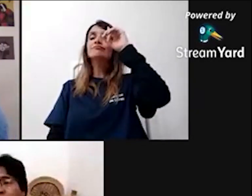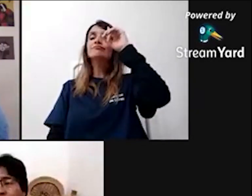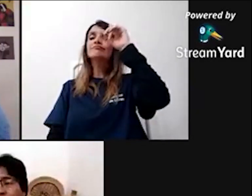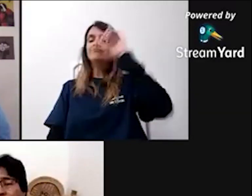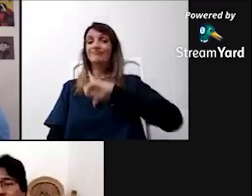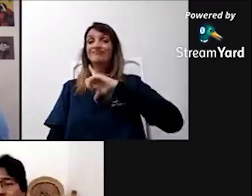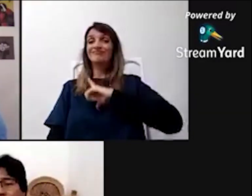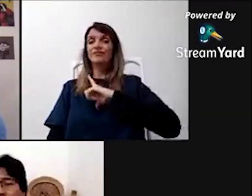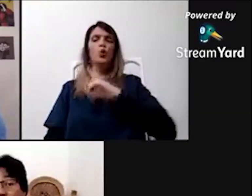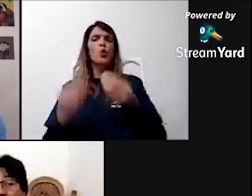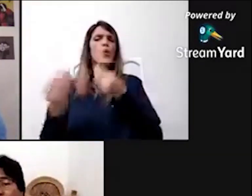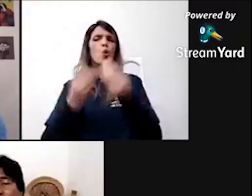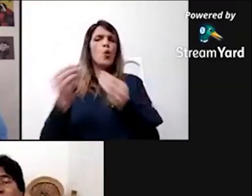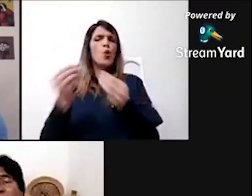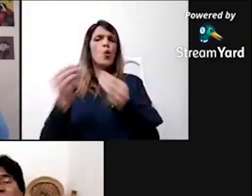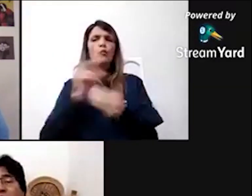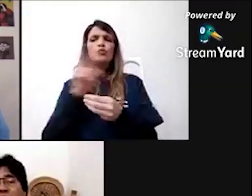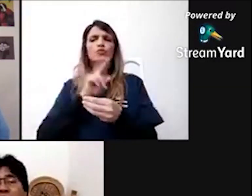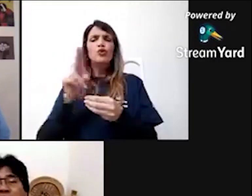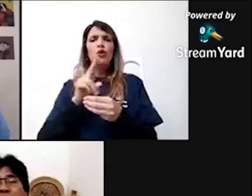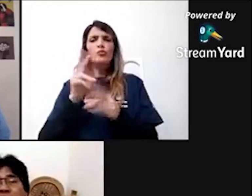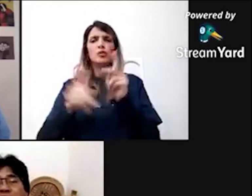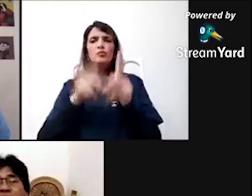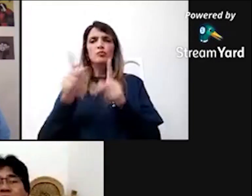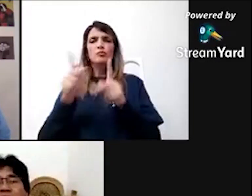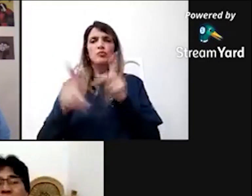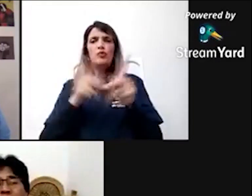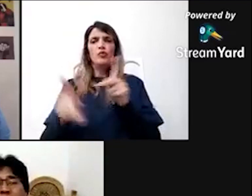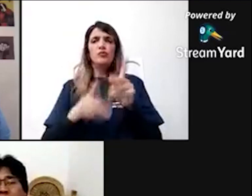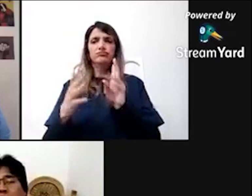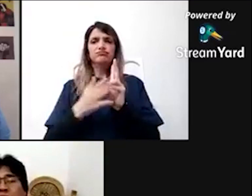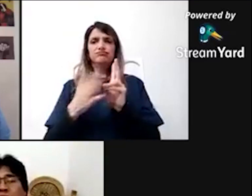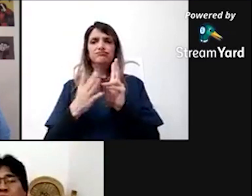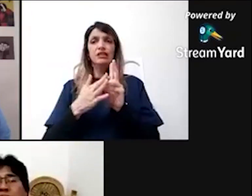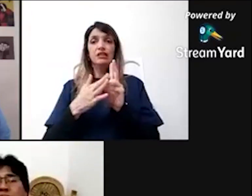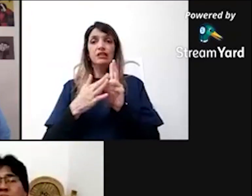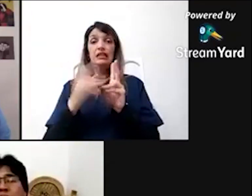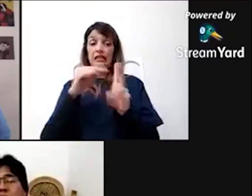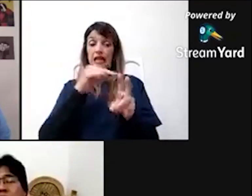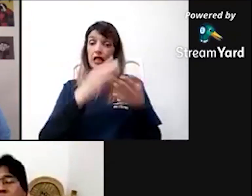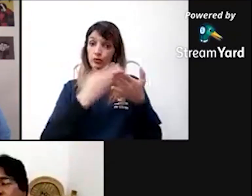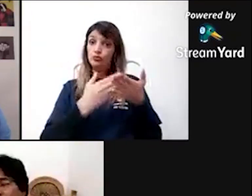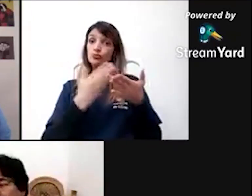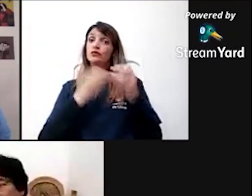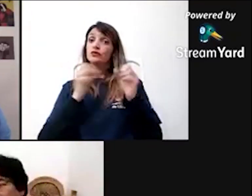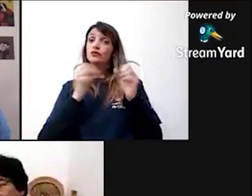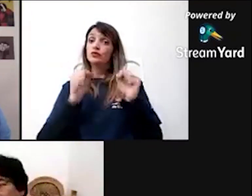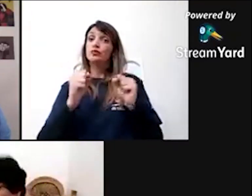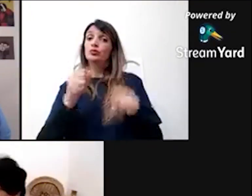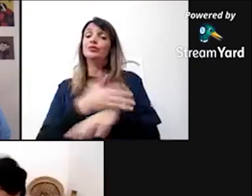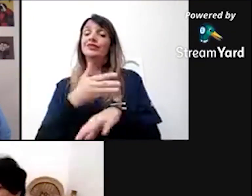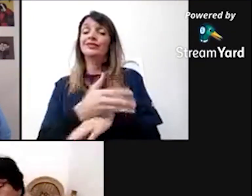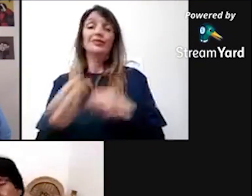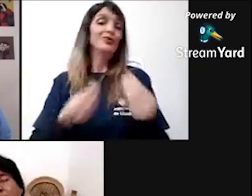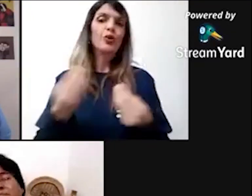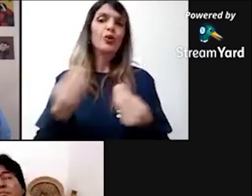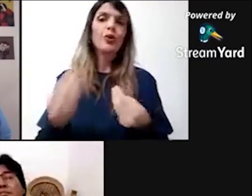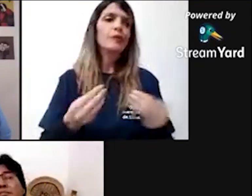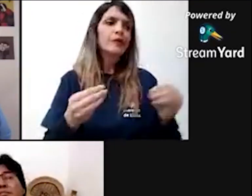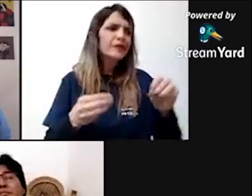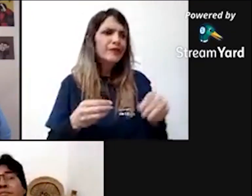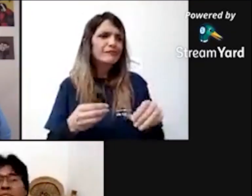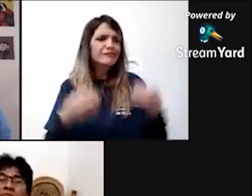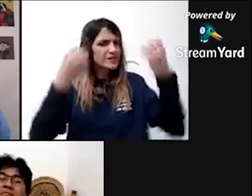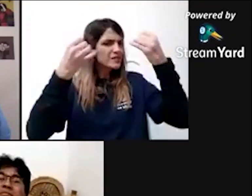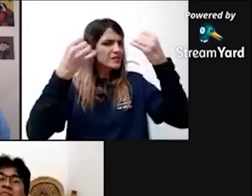indígena e tal. E isso tudo está no material, viu? Tudo isso aí vocês poderão acessar depois. Como é que a gente faz essas